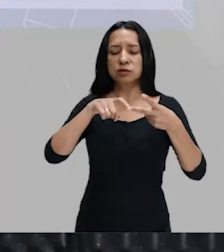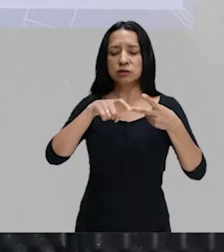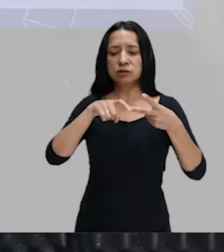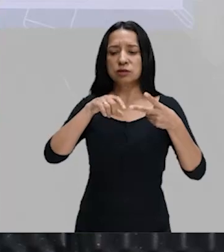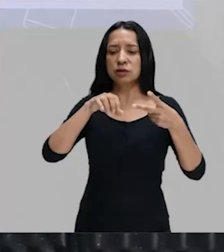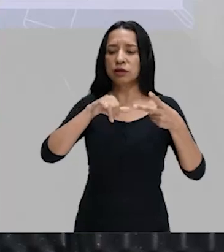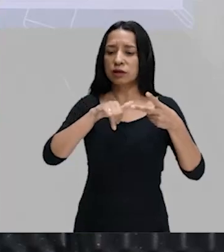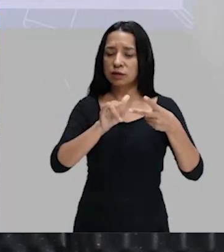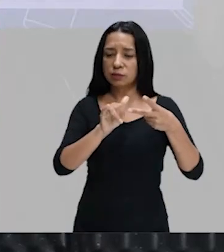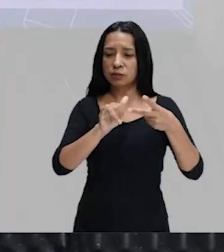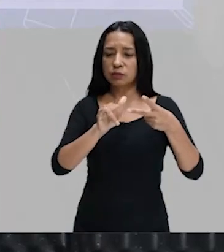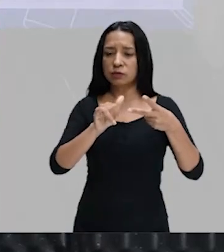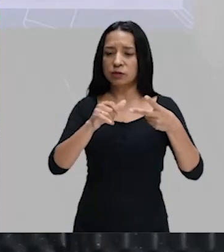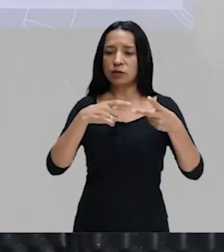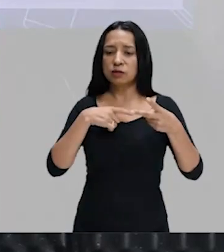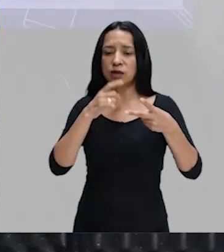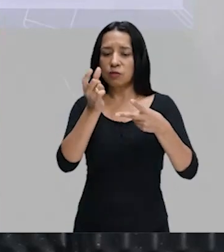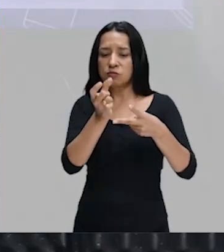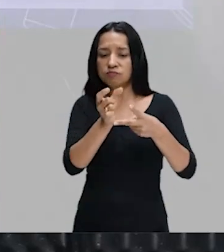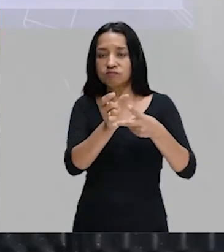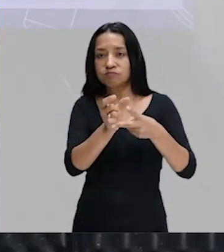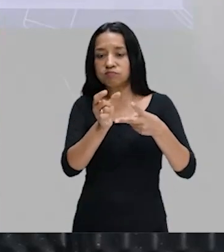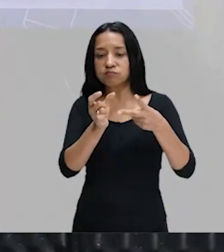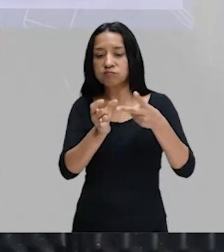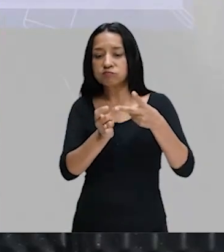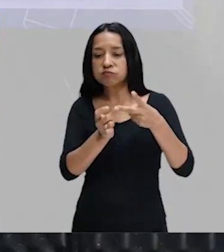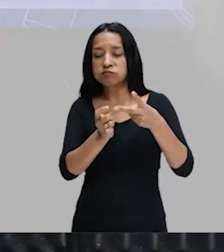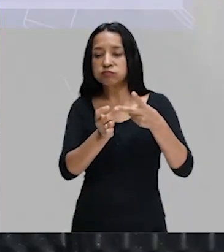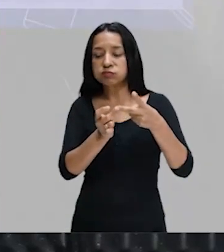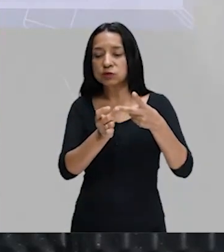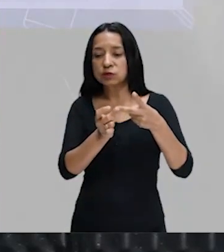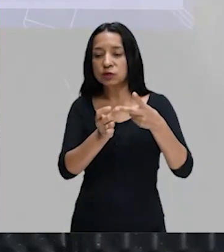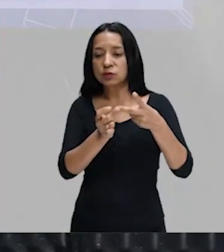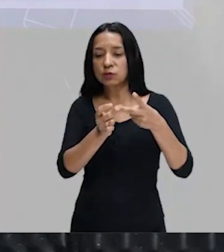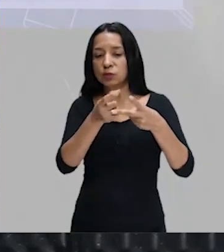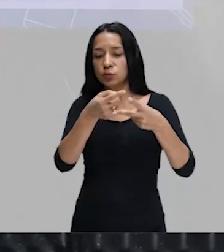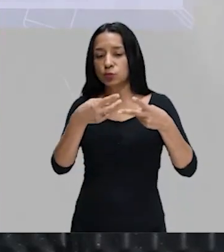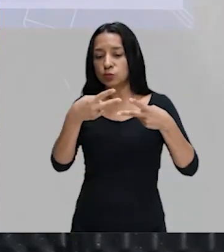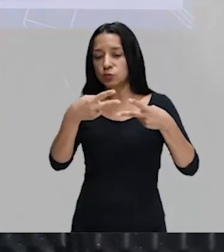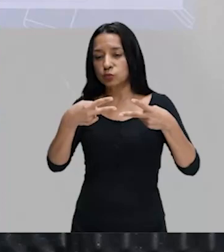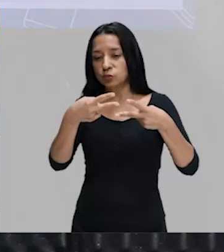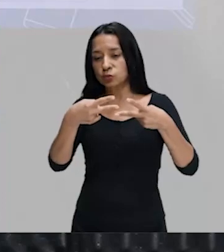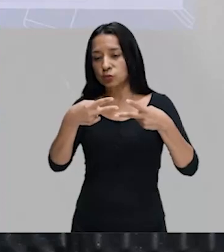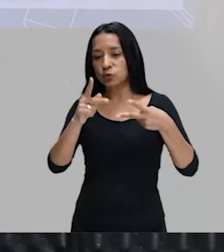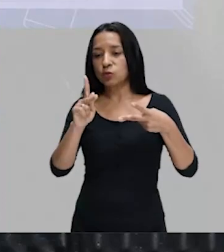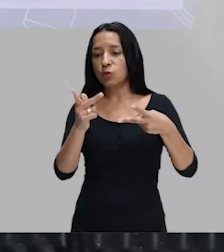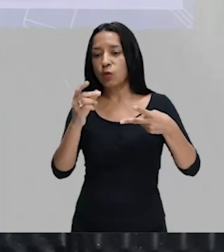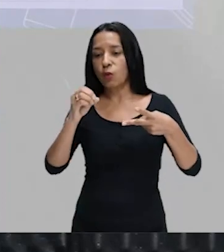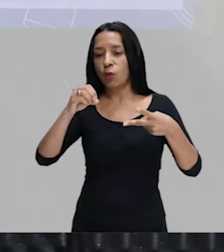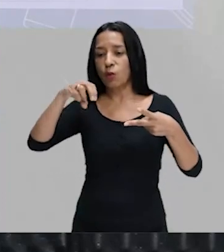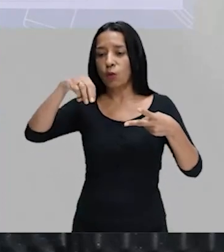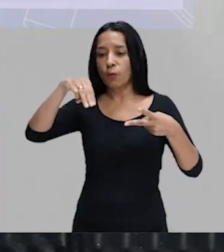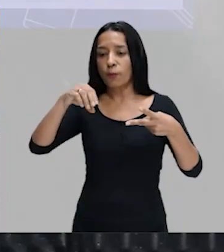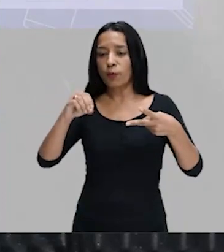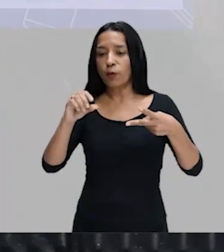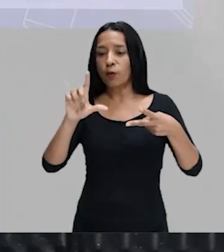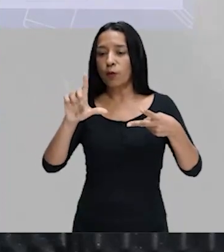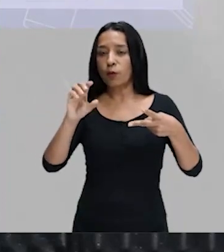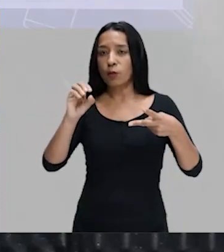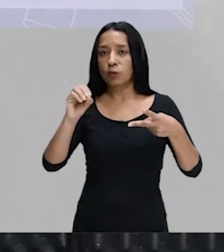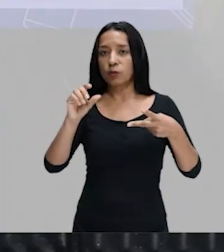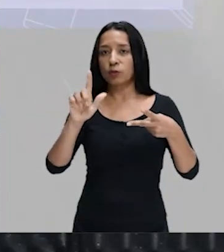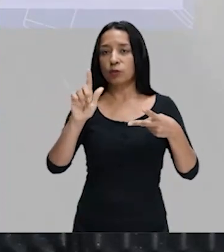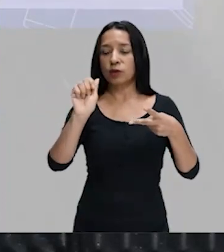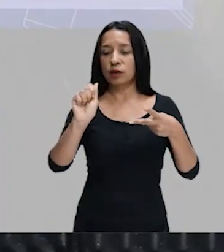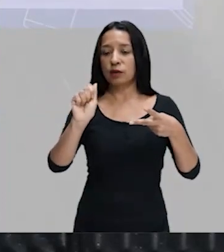vou ter uma região do X e do Y que vai ser uma região homóloga. Tem genes,